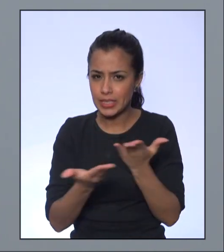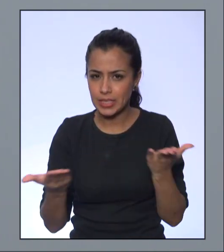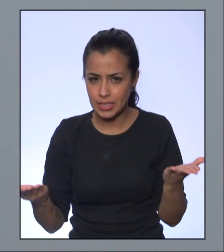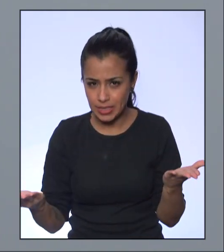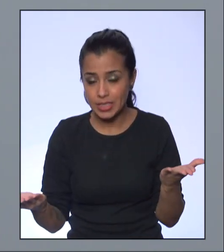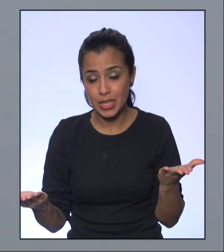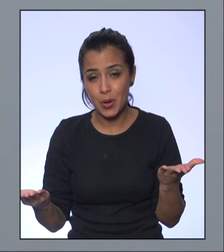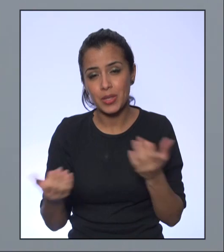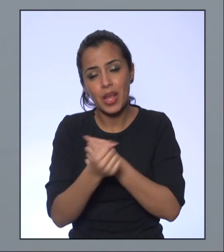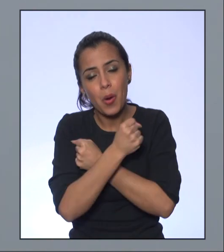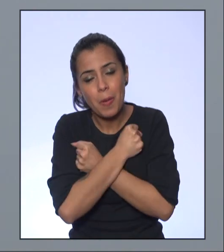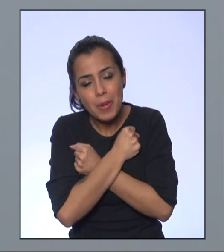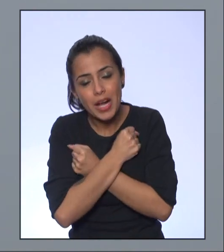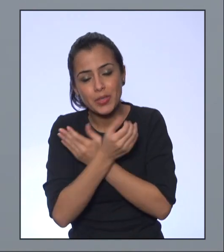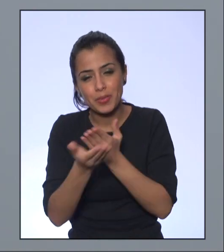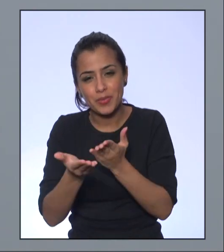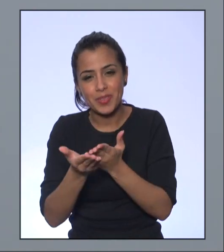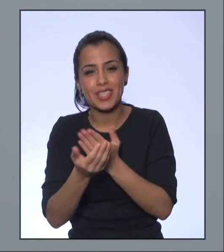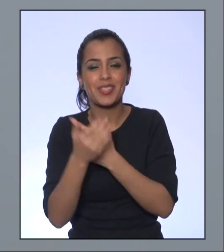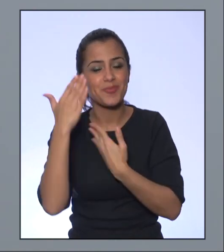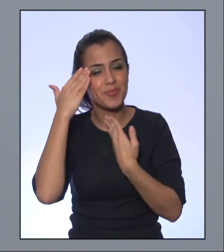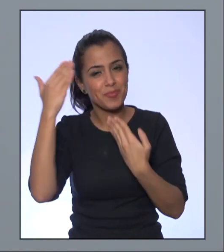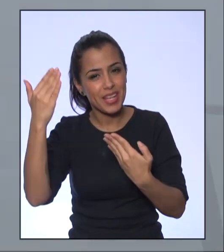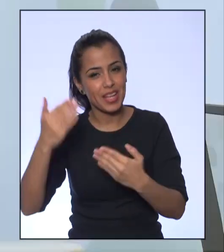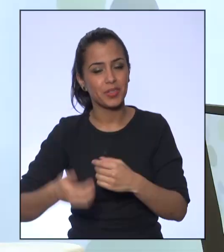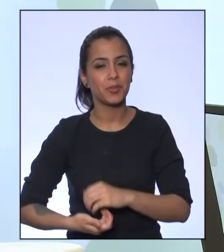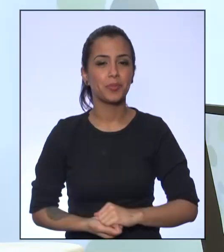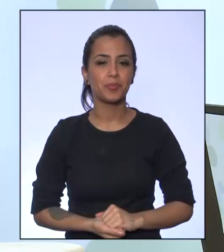aqui um grande abraço. E obrigada.